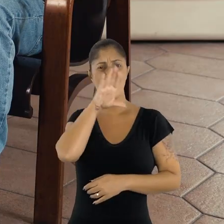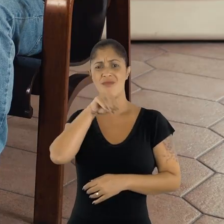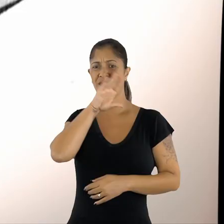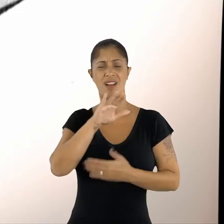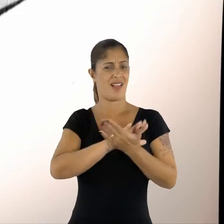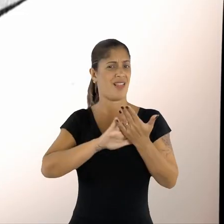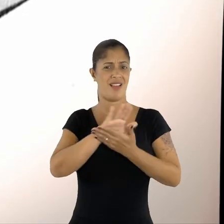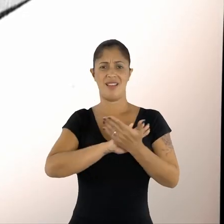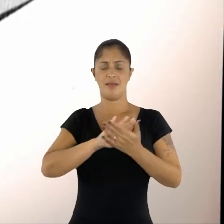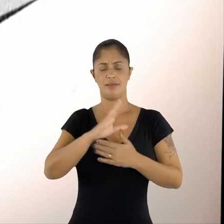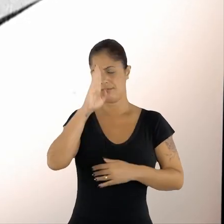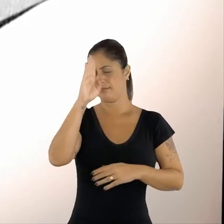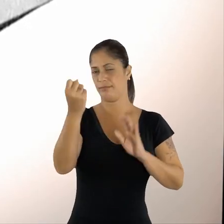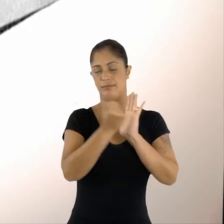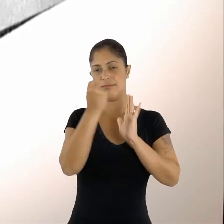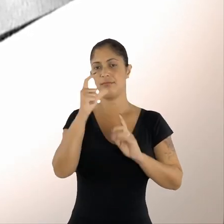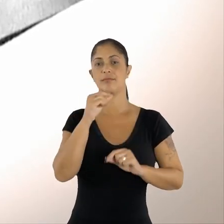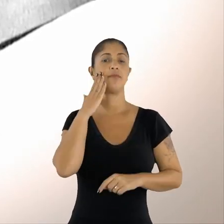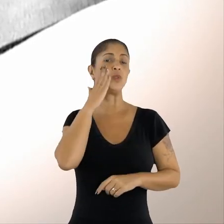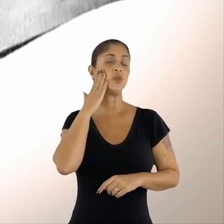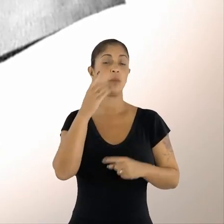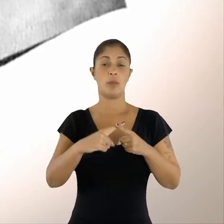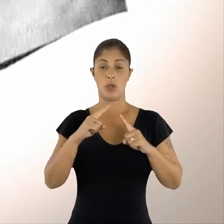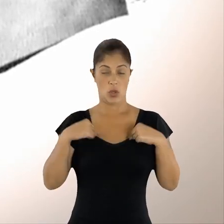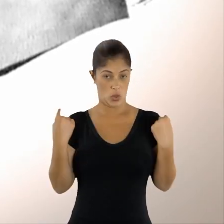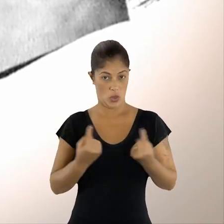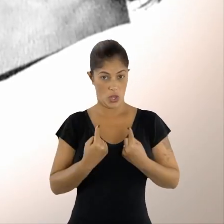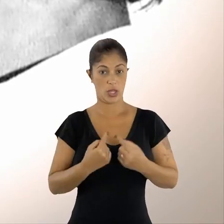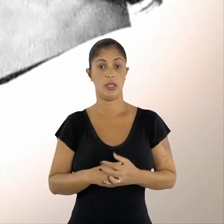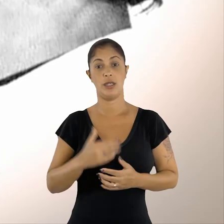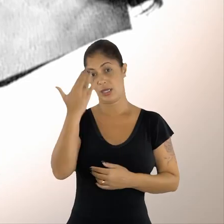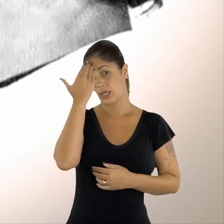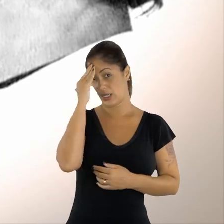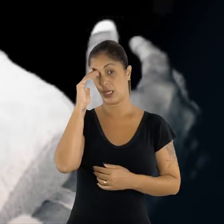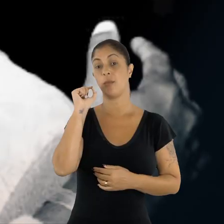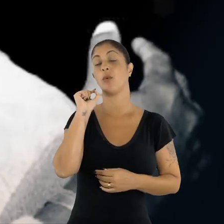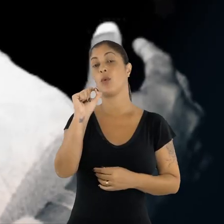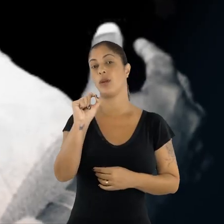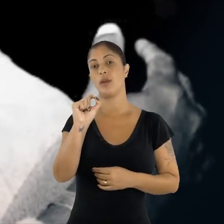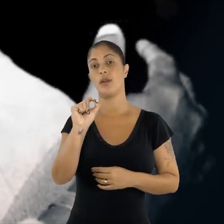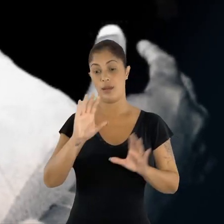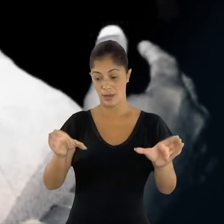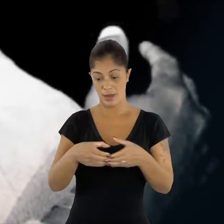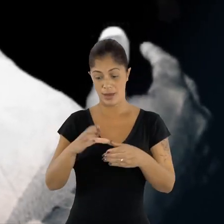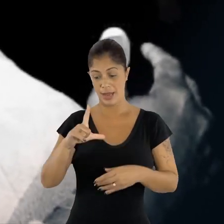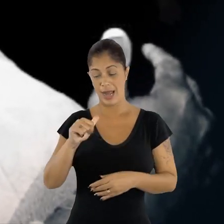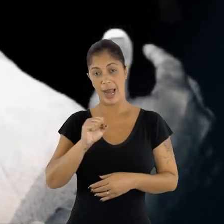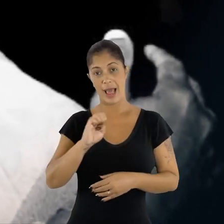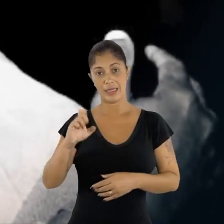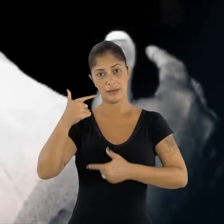falar nada. Foi muito marcante aqueles cursos, Beto, porque nós nos entendemos